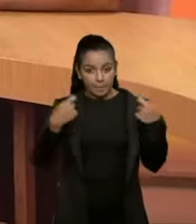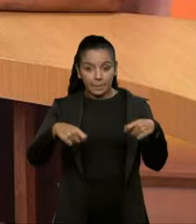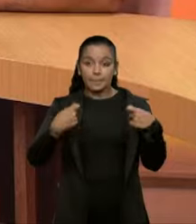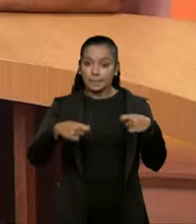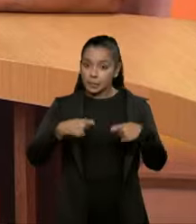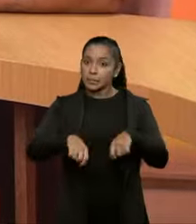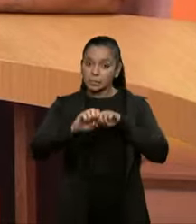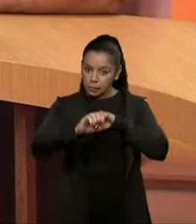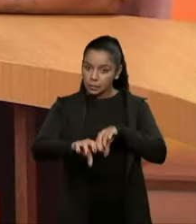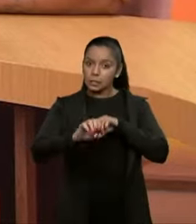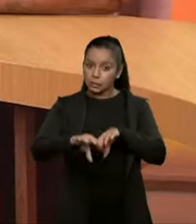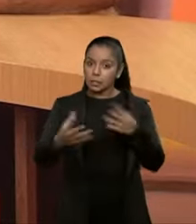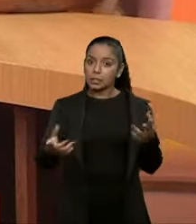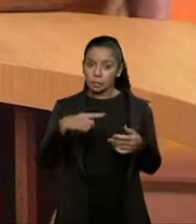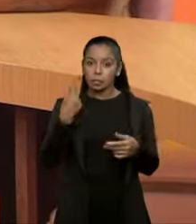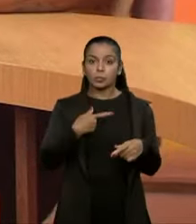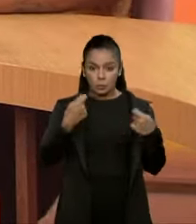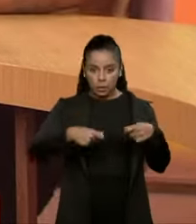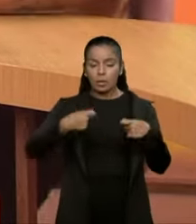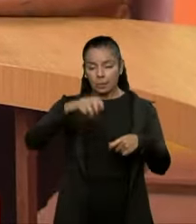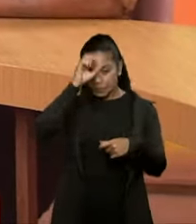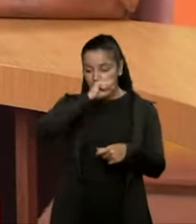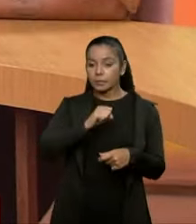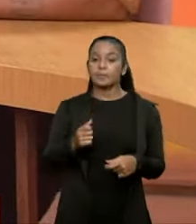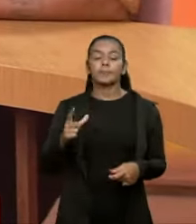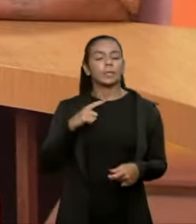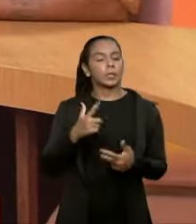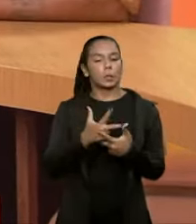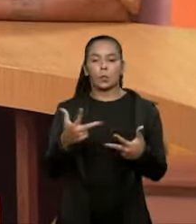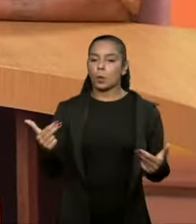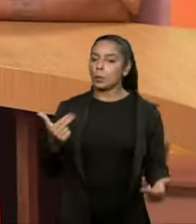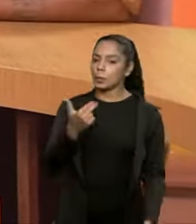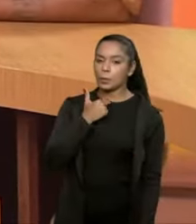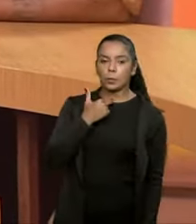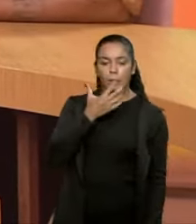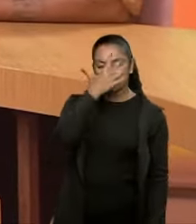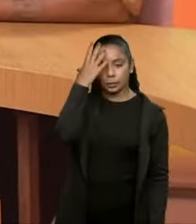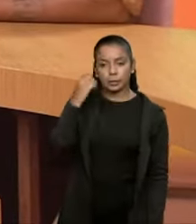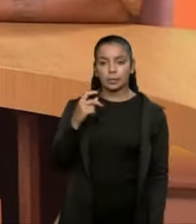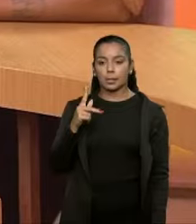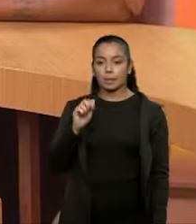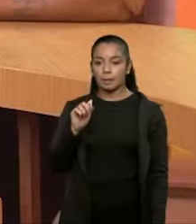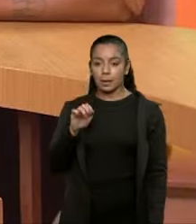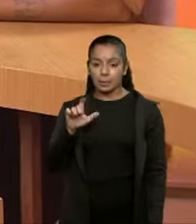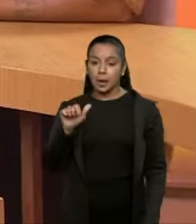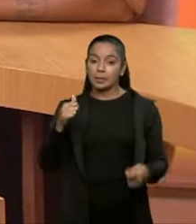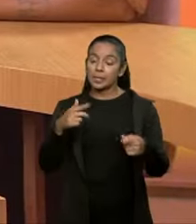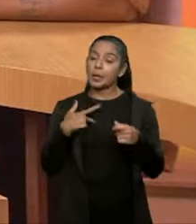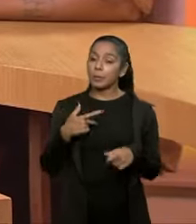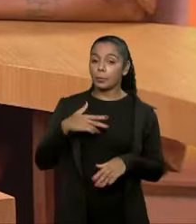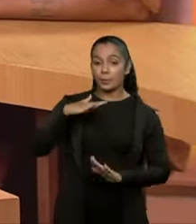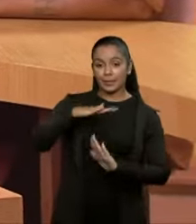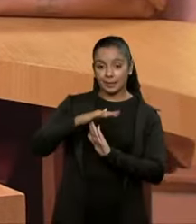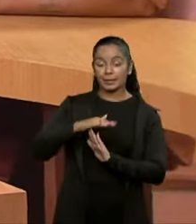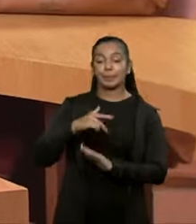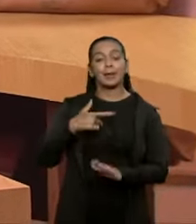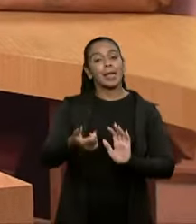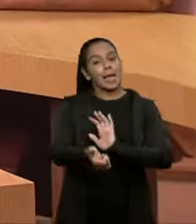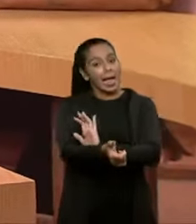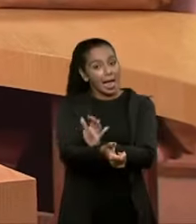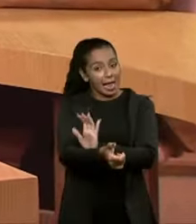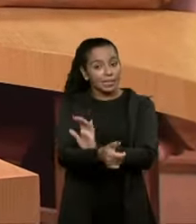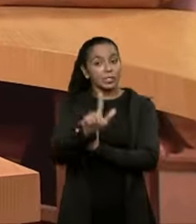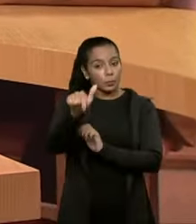Leve, tem que ser ensinado, tem que precisa aprender. Exato. Tem uma coisa que a gente não pode esquecer, Pamela, eu vou ter que ir para o break aqui, mas assim, para o intervalo, é que racismo